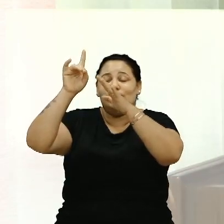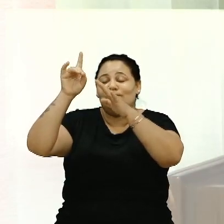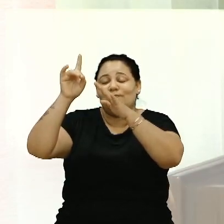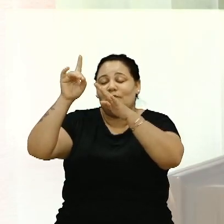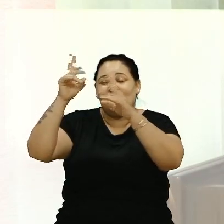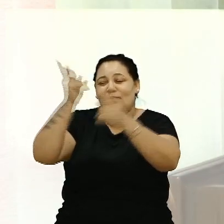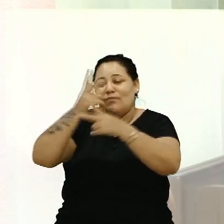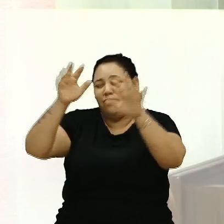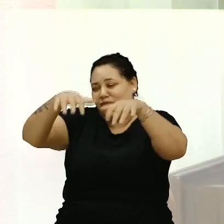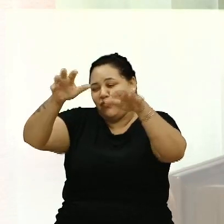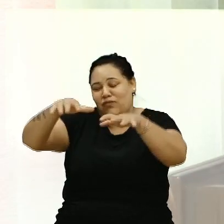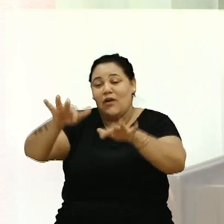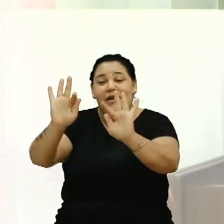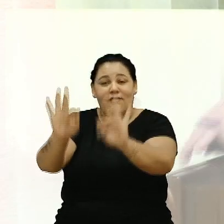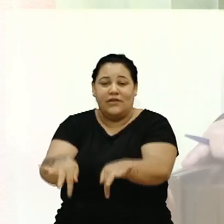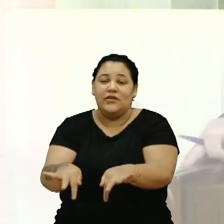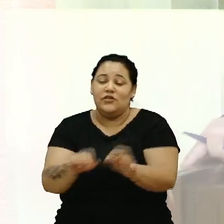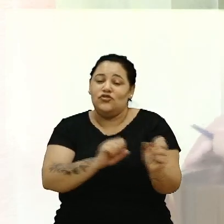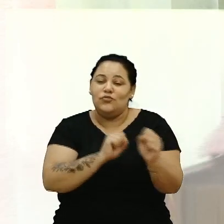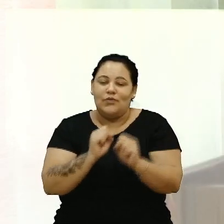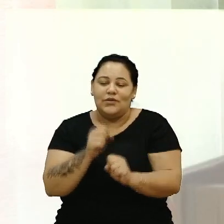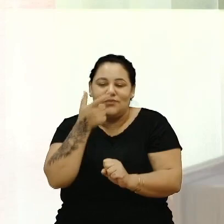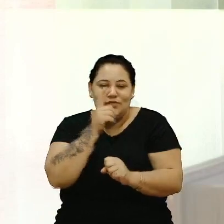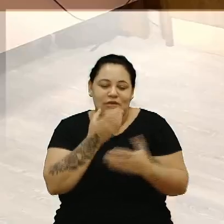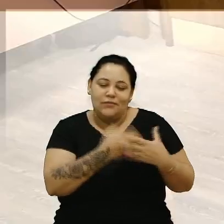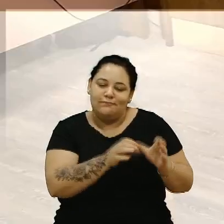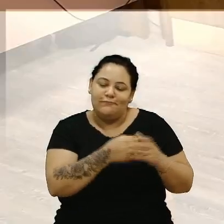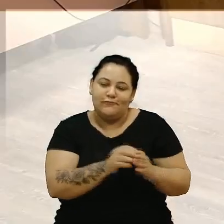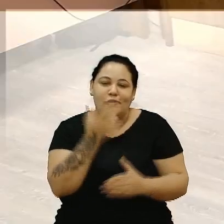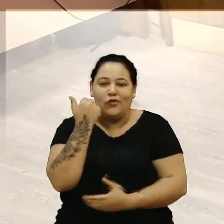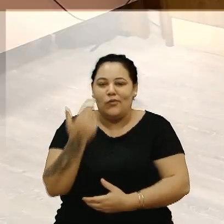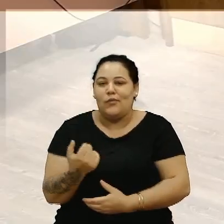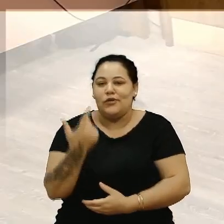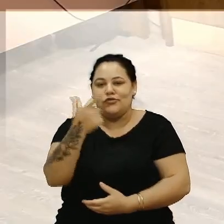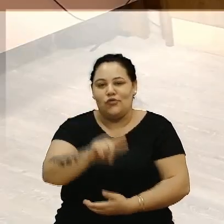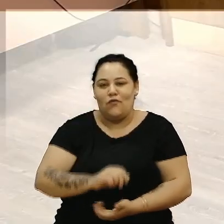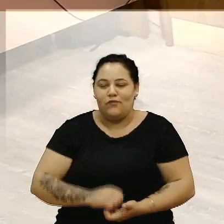nossa vida de volta. Muito obrigado, presidente. Declaração de líder da bancada do União.